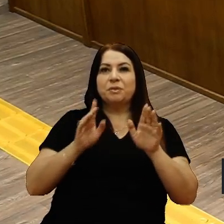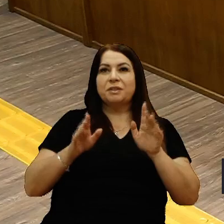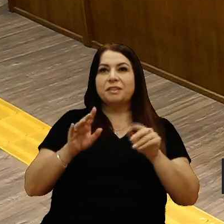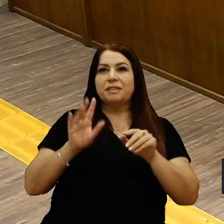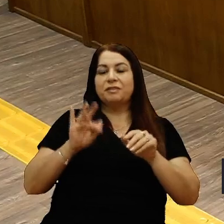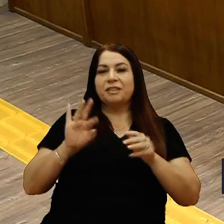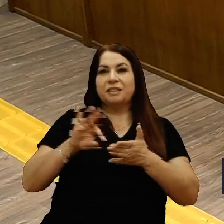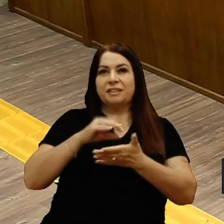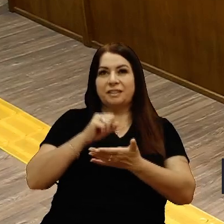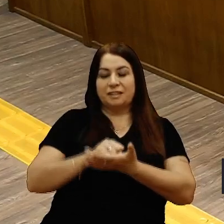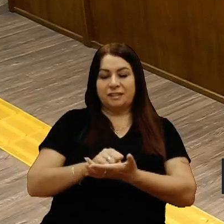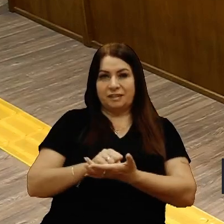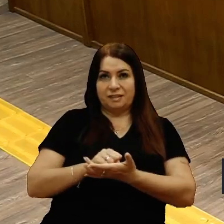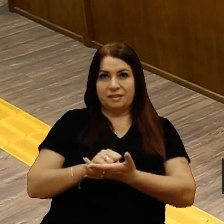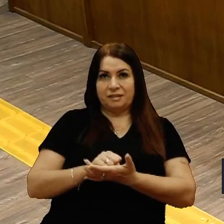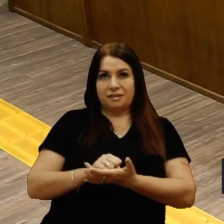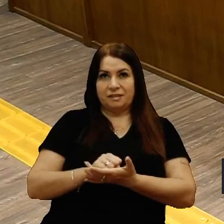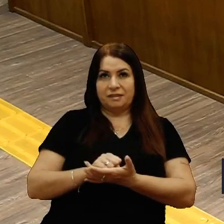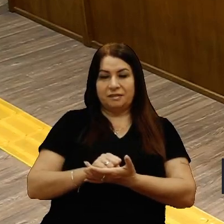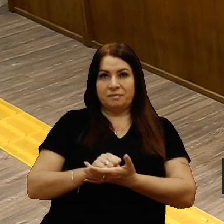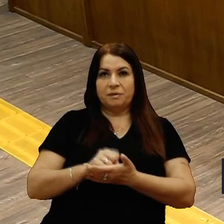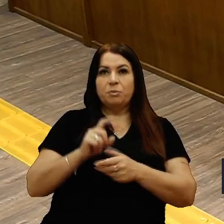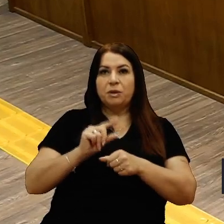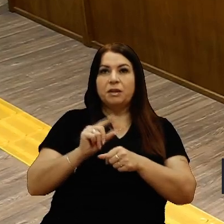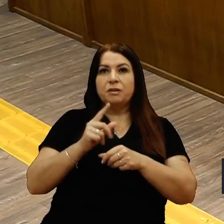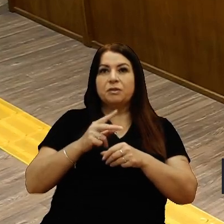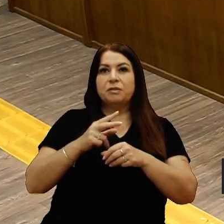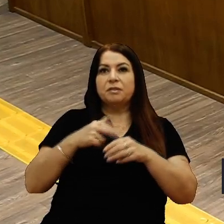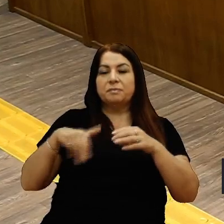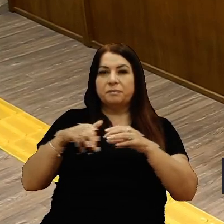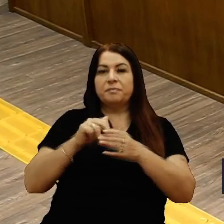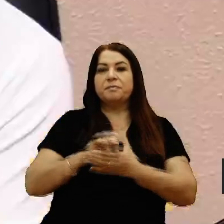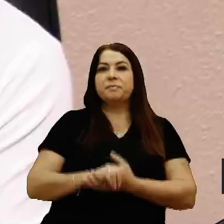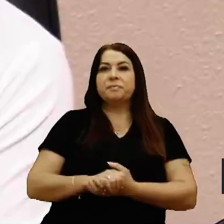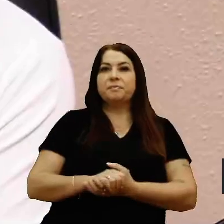as inscrições para o espaço do pequeno expediente. Com a anuência dos